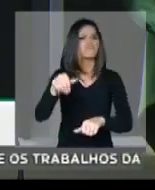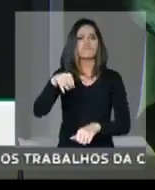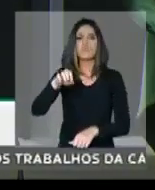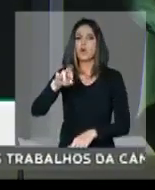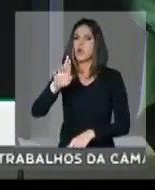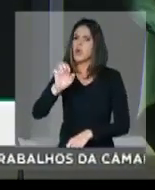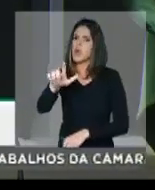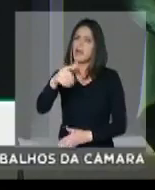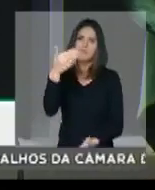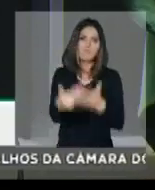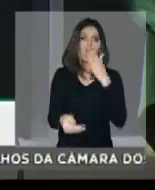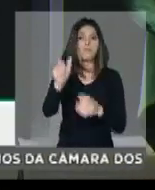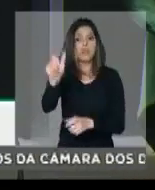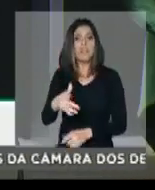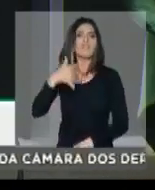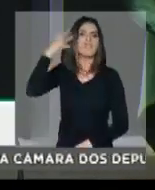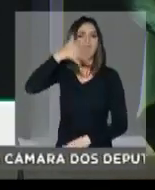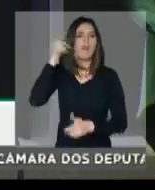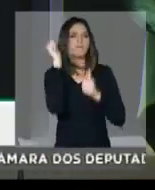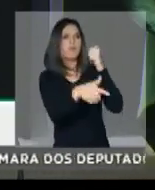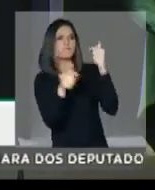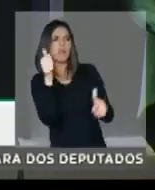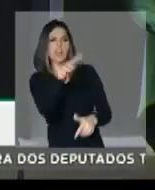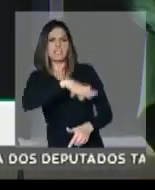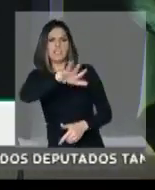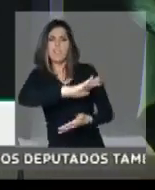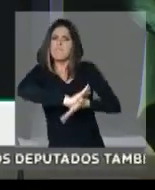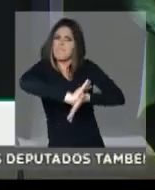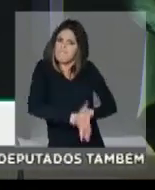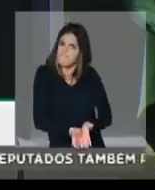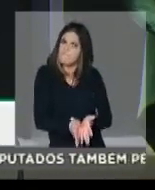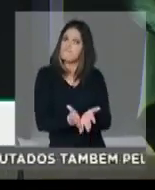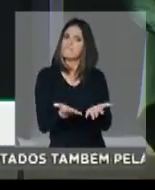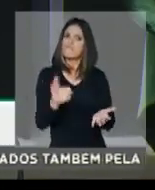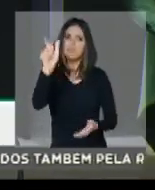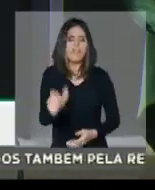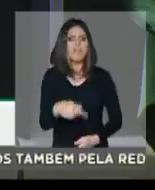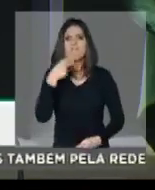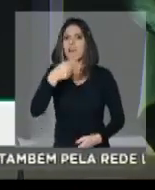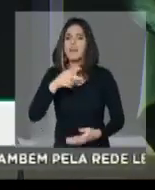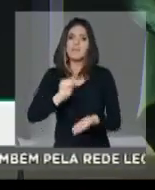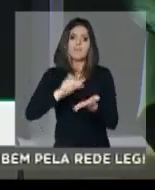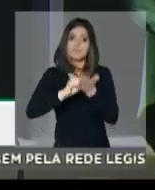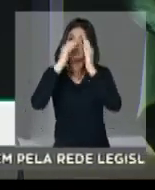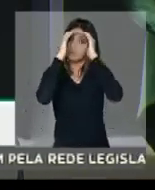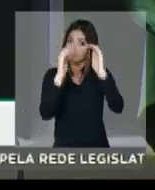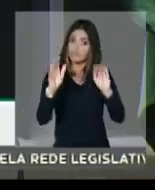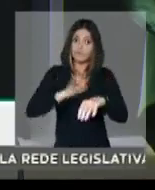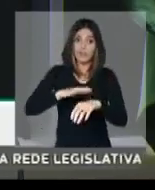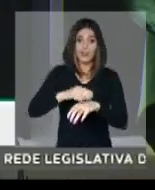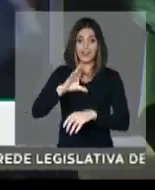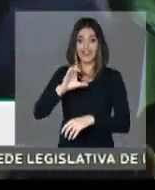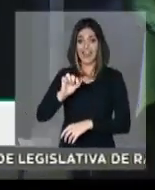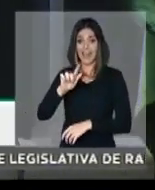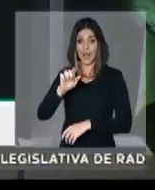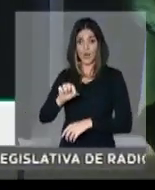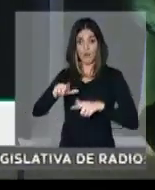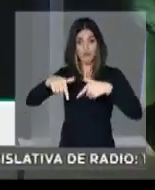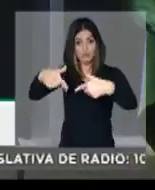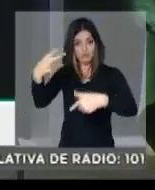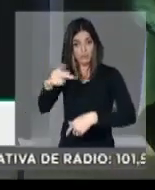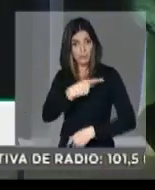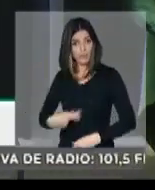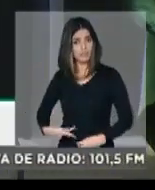Porque na hora que ele ataca setores de forma preconceituosa, ele está desrespeitando o seu cargo. Um presidente